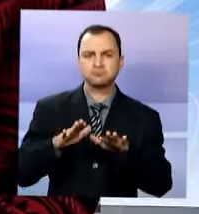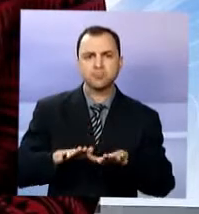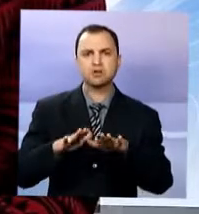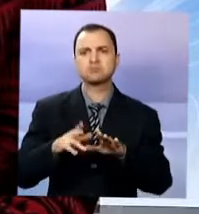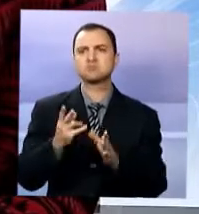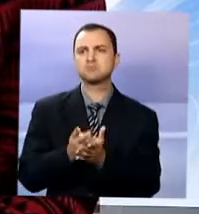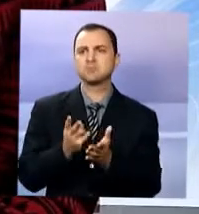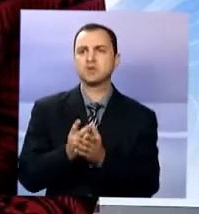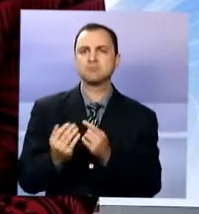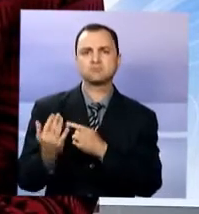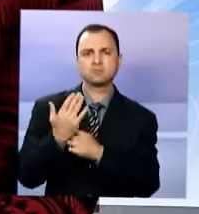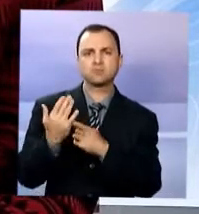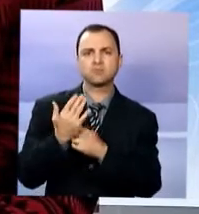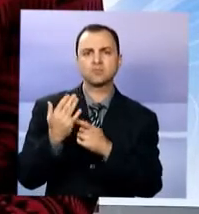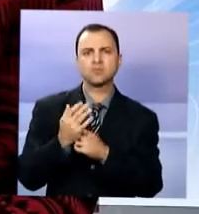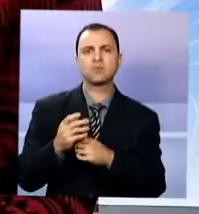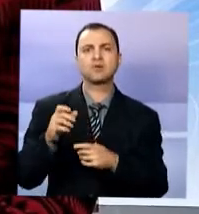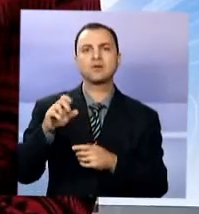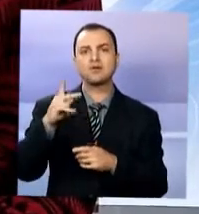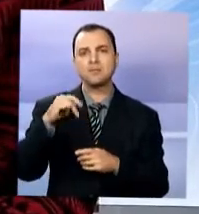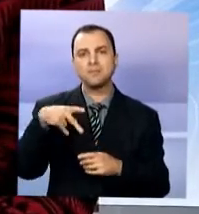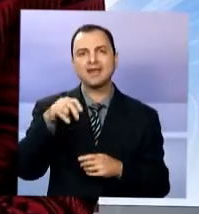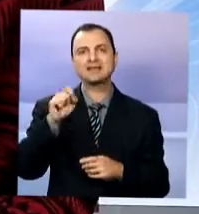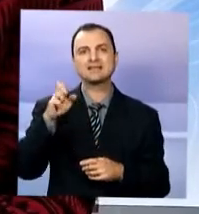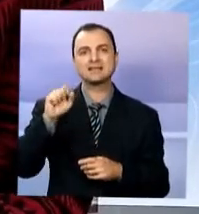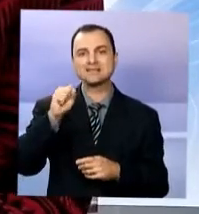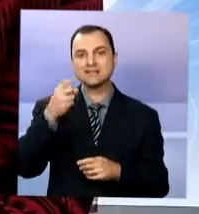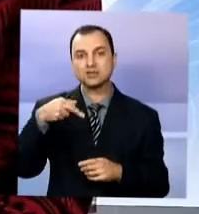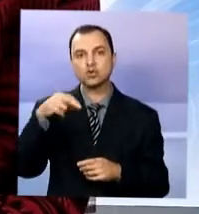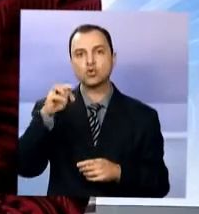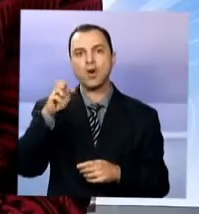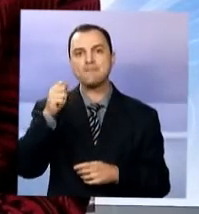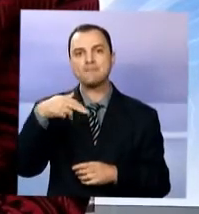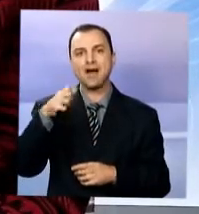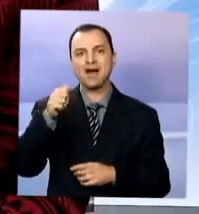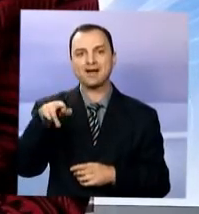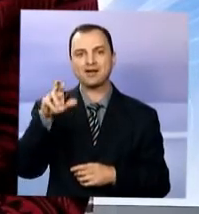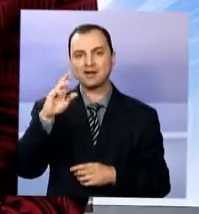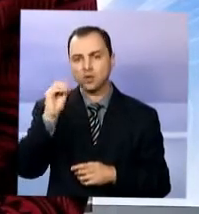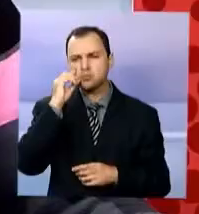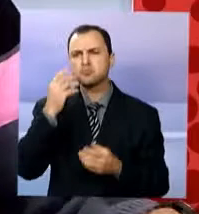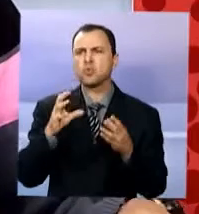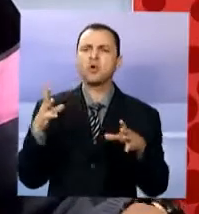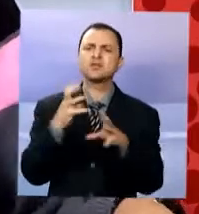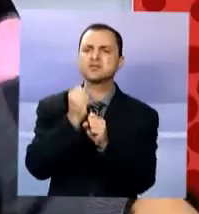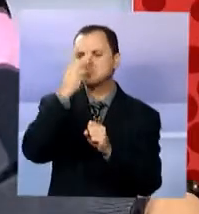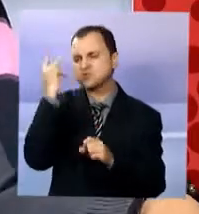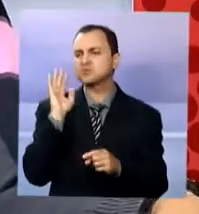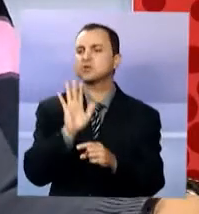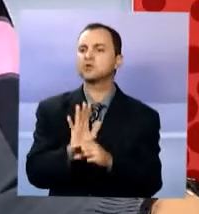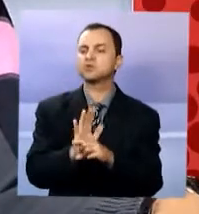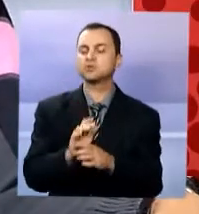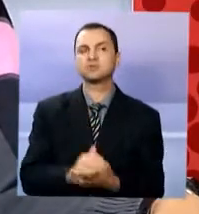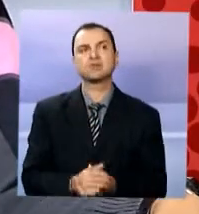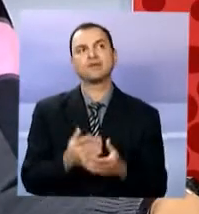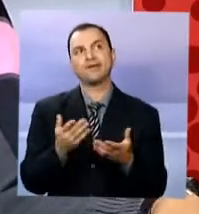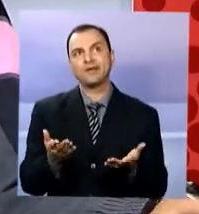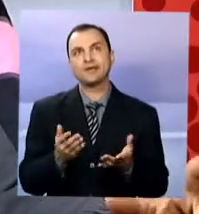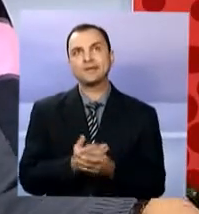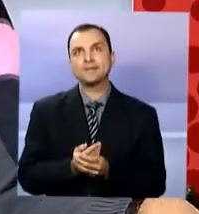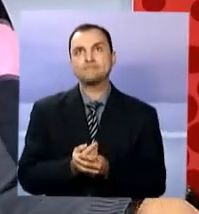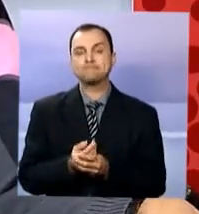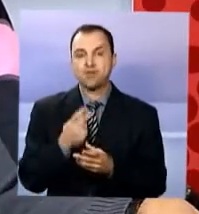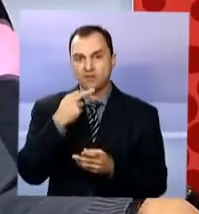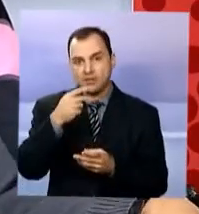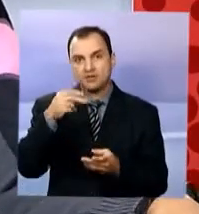é esse tratamento lá na hípica de Santo Amaro Quantos pacientes mais ou menos você atende por lá então é só se